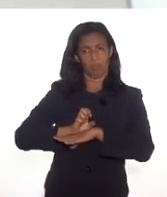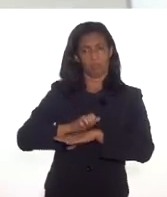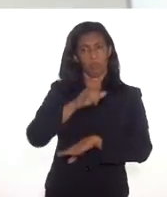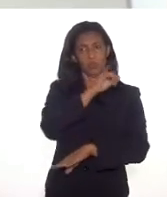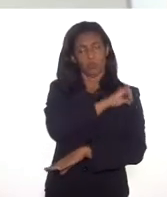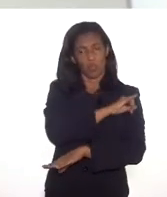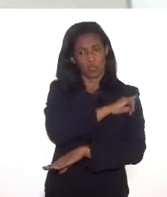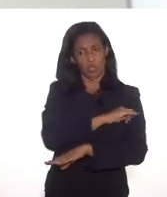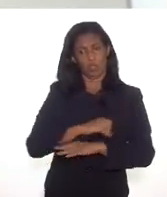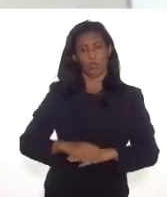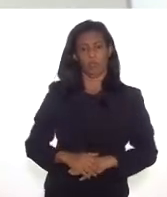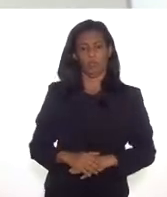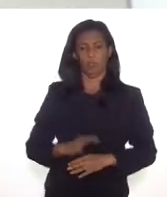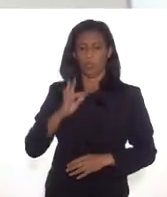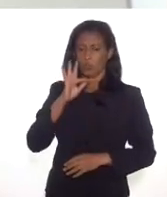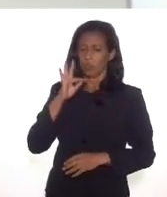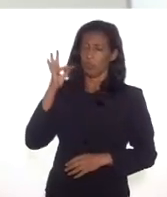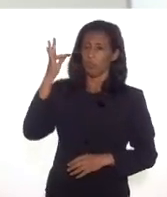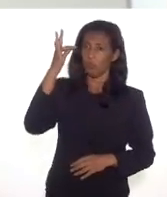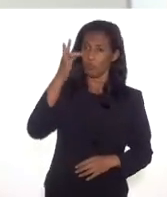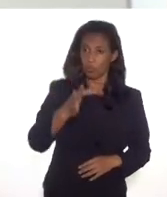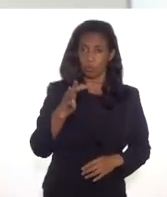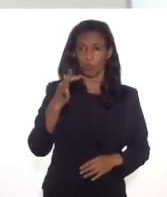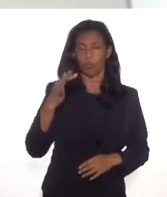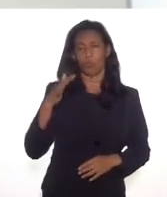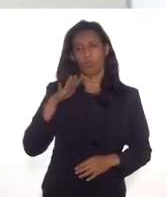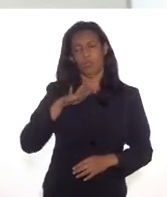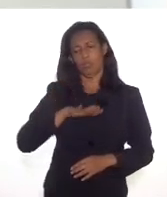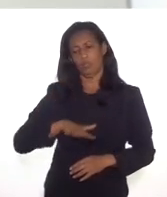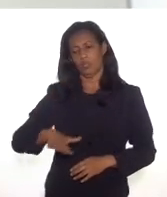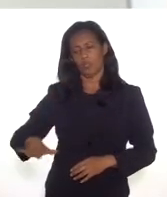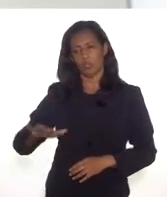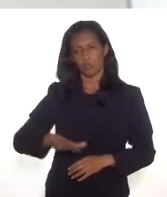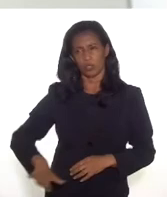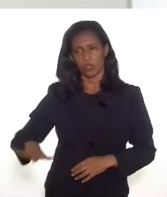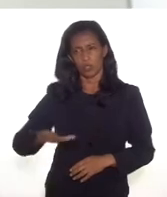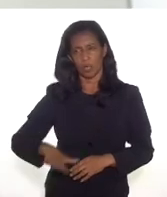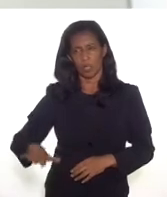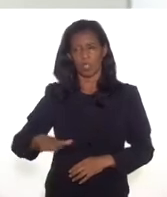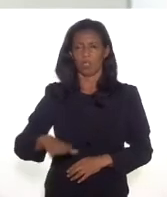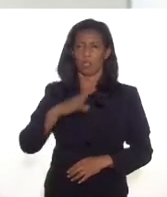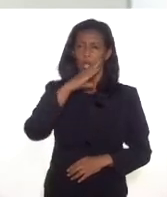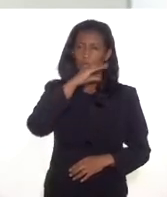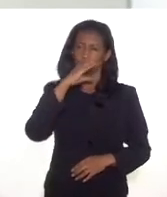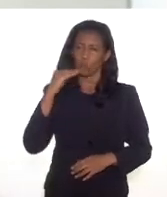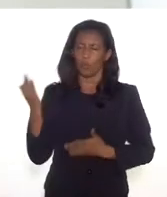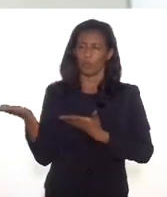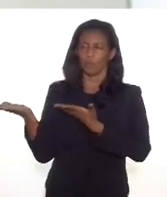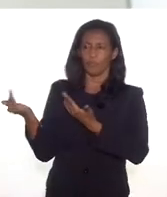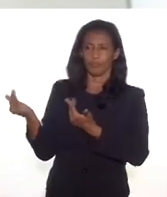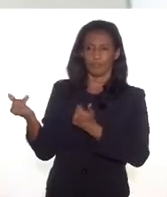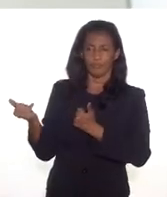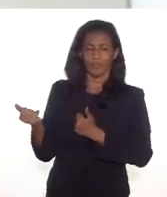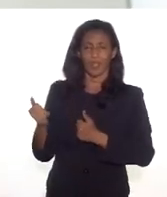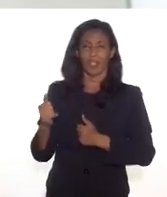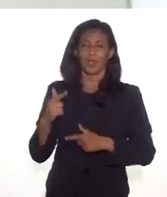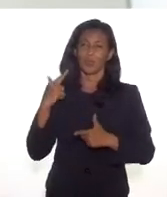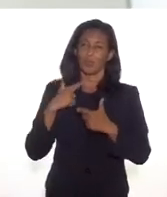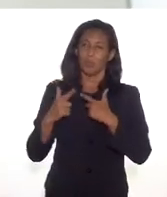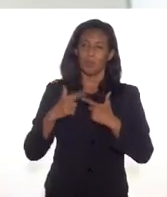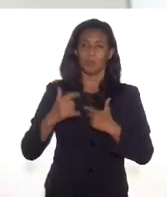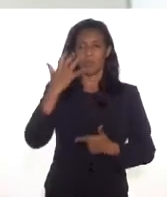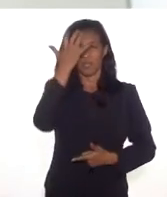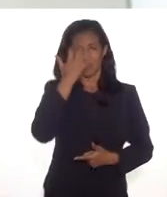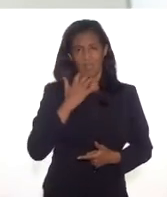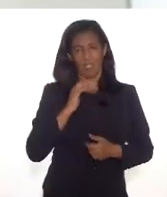sobre o futuro das nossas crianças, dos nossos adolescentes, sobre a grave crise que a gente ainda enfrenta com essa pandemia e sobre